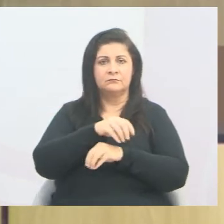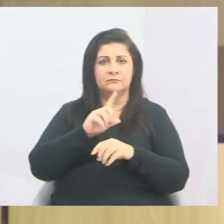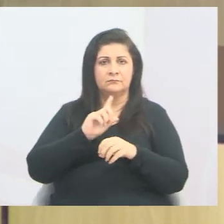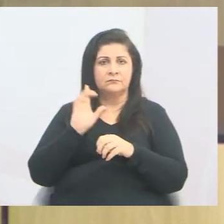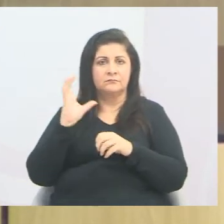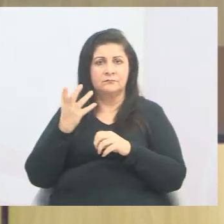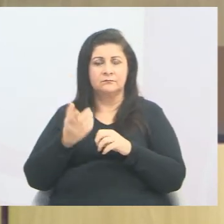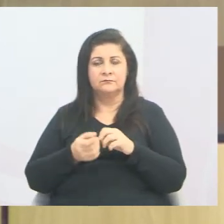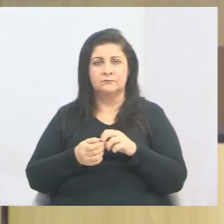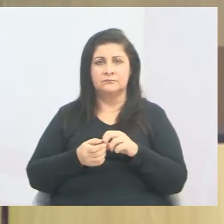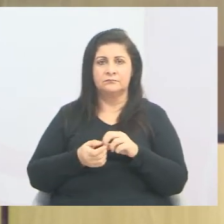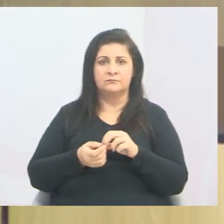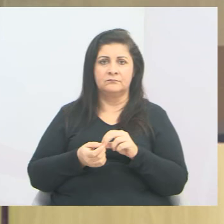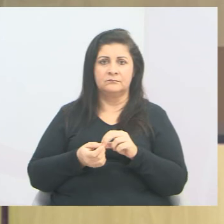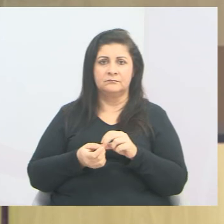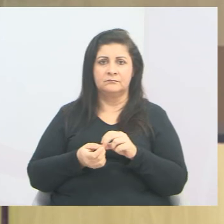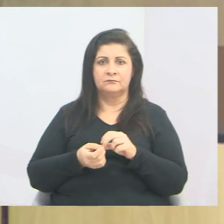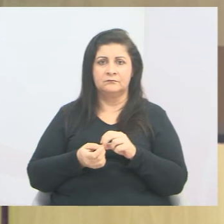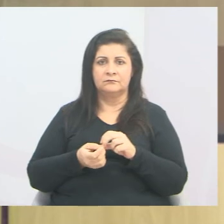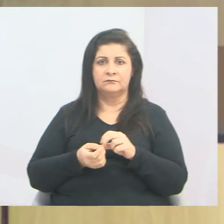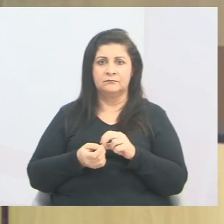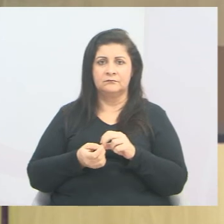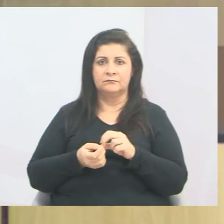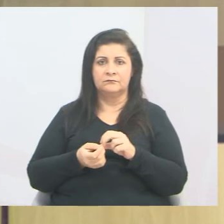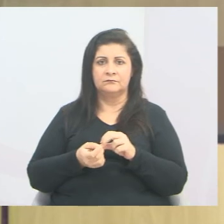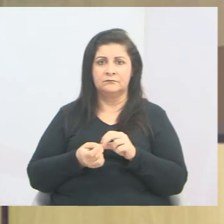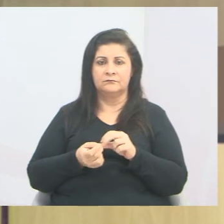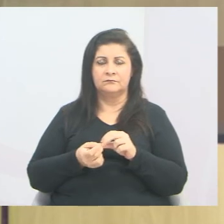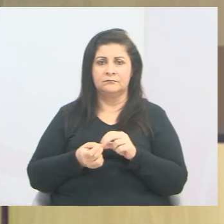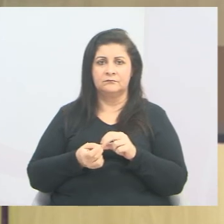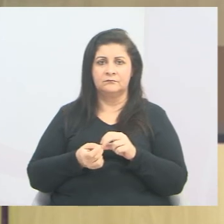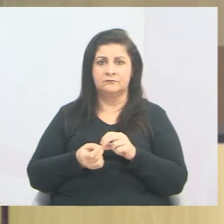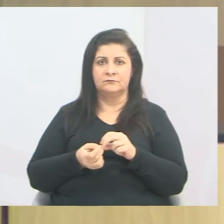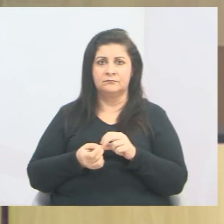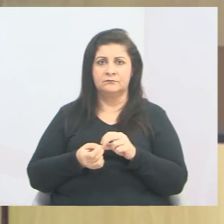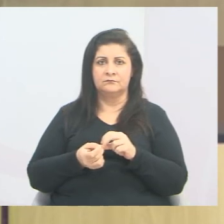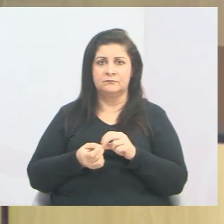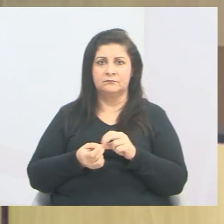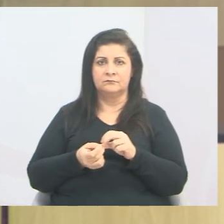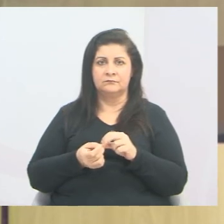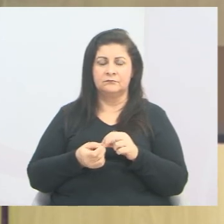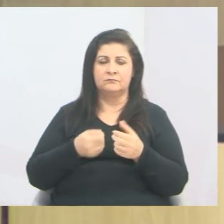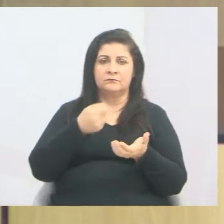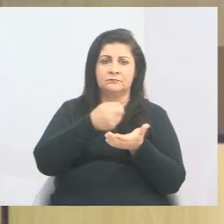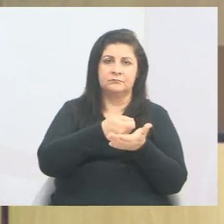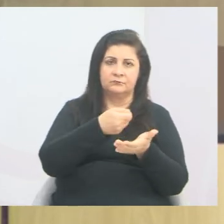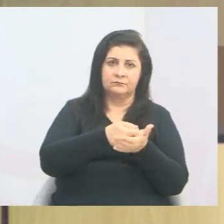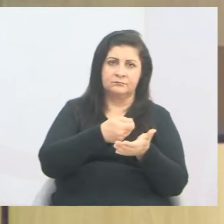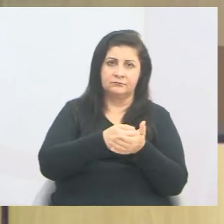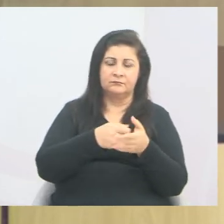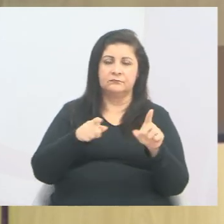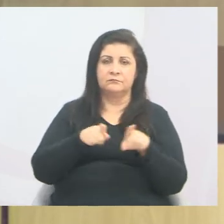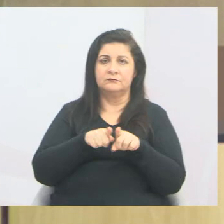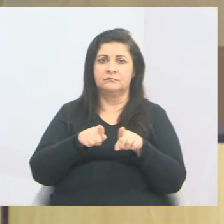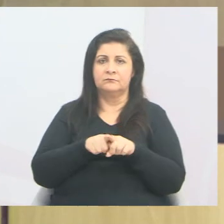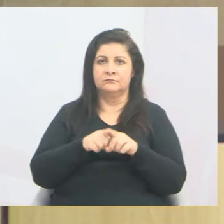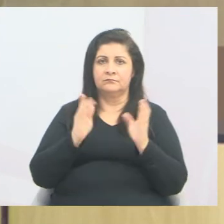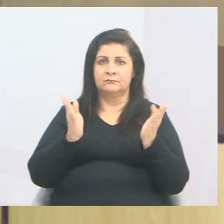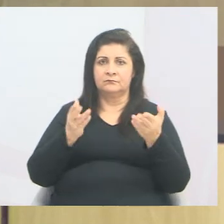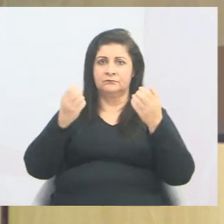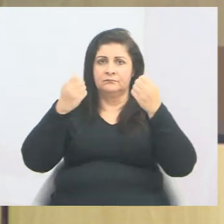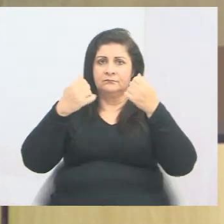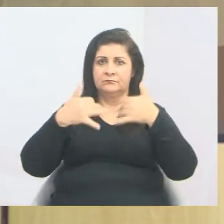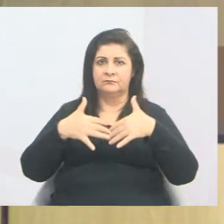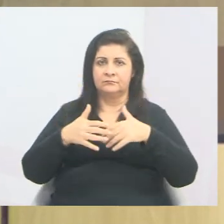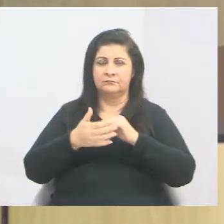tá? E lógico que, em termos de despesas também, né, como foi colocado, né,